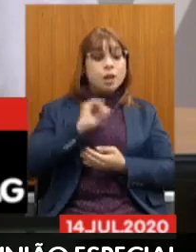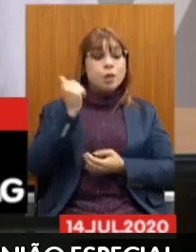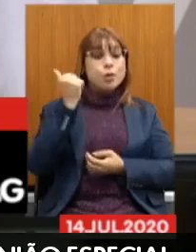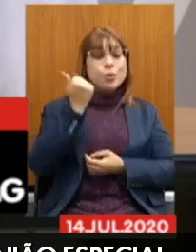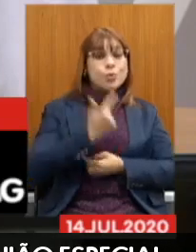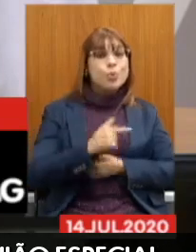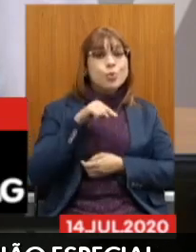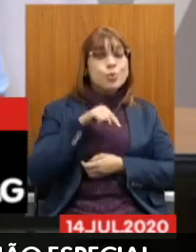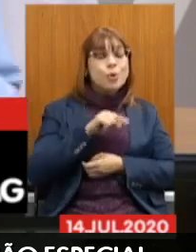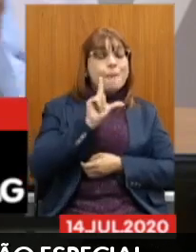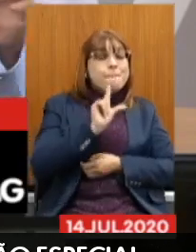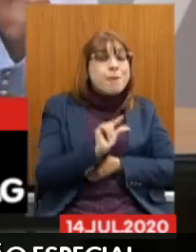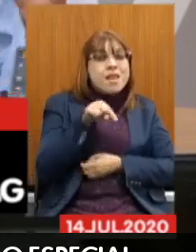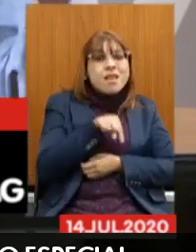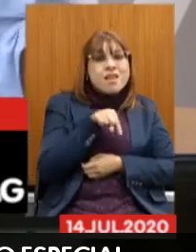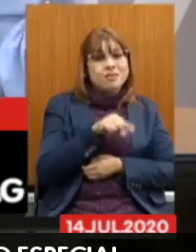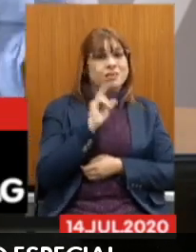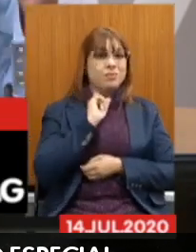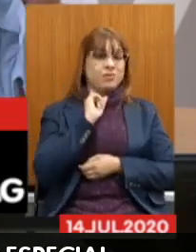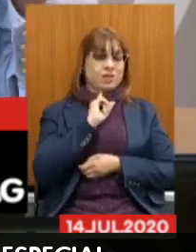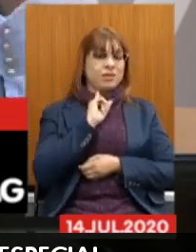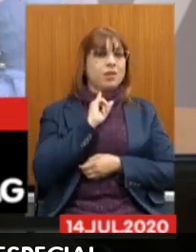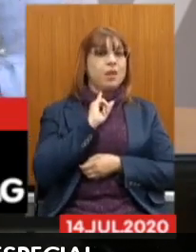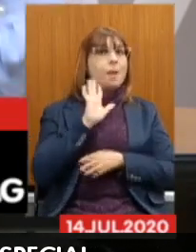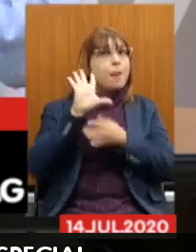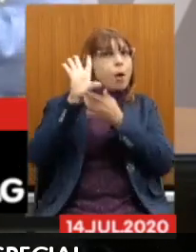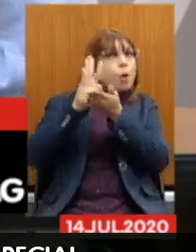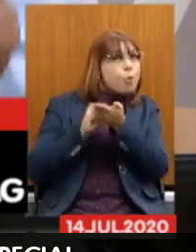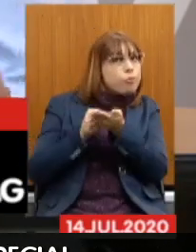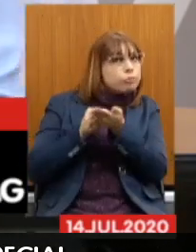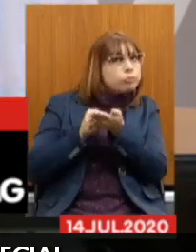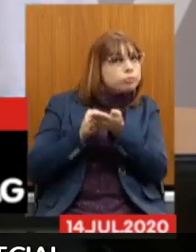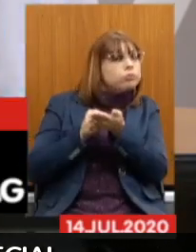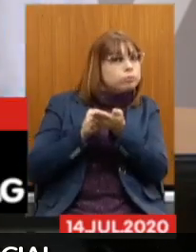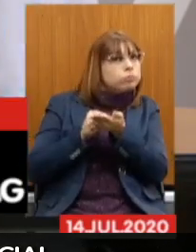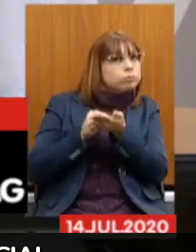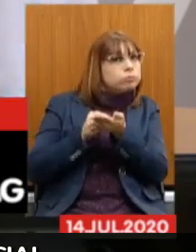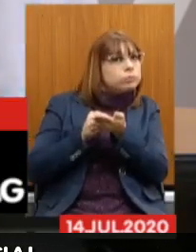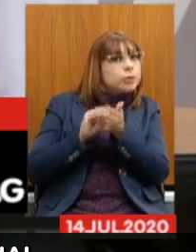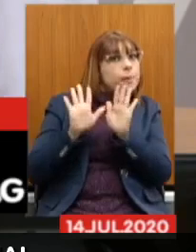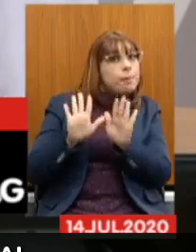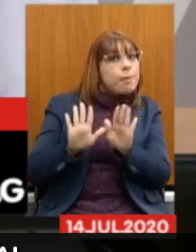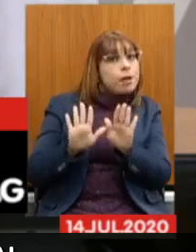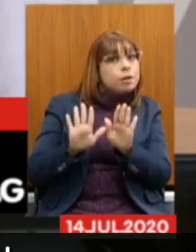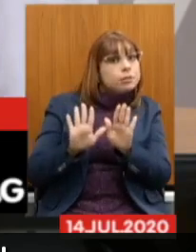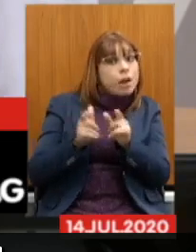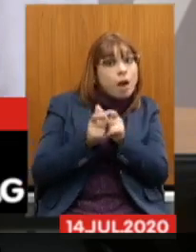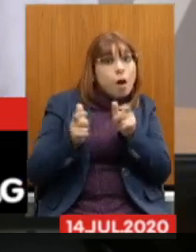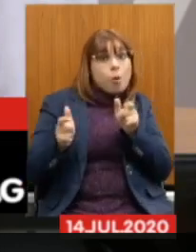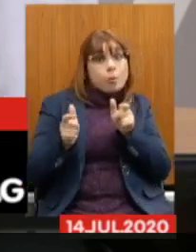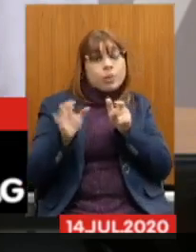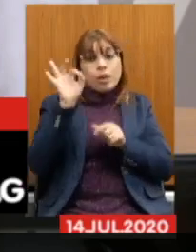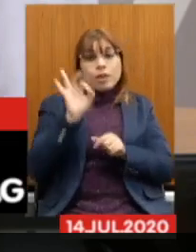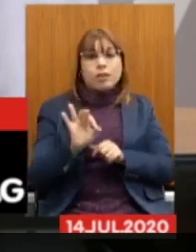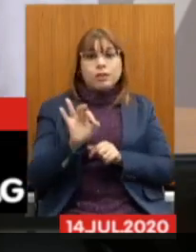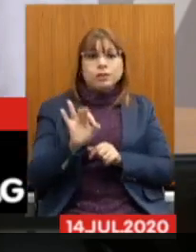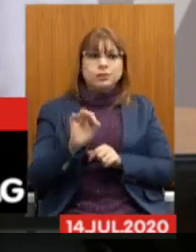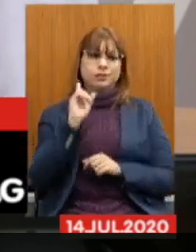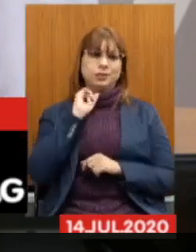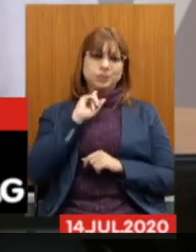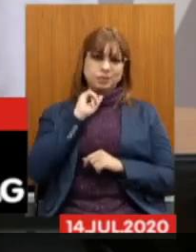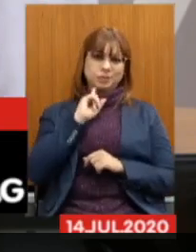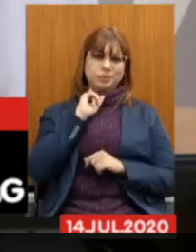E aí resolveu-se importar o modelo, mas ampliou-se as alíquotas. E aqui em Minas